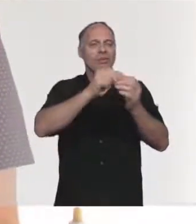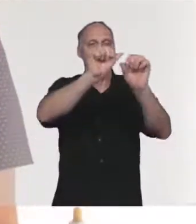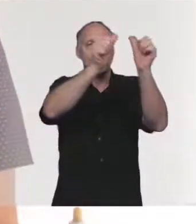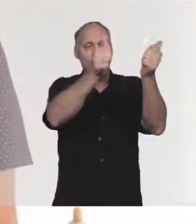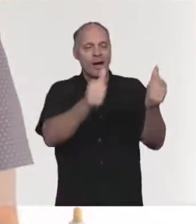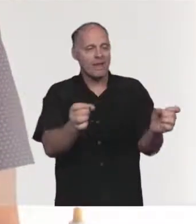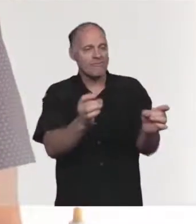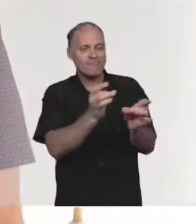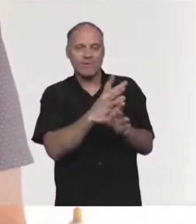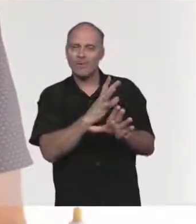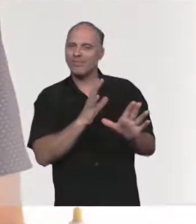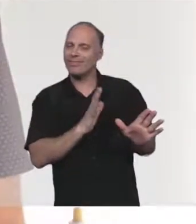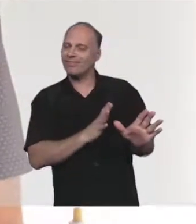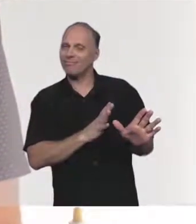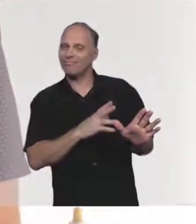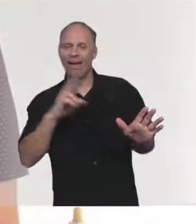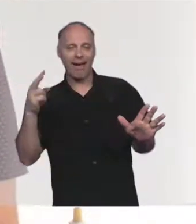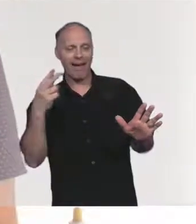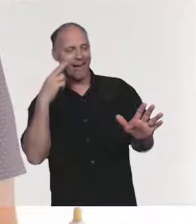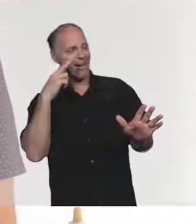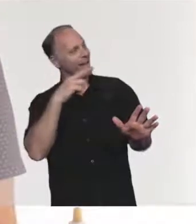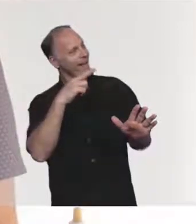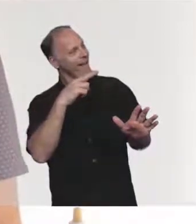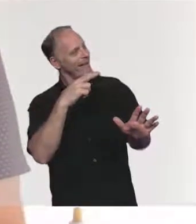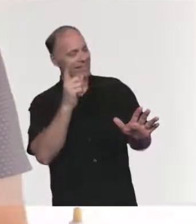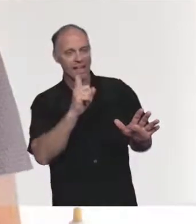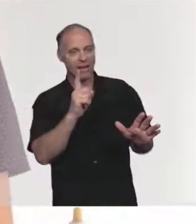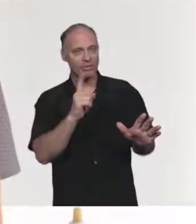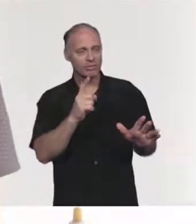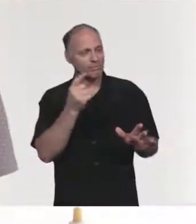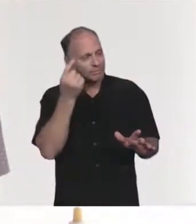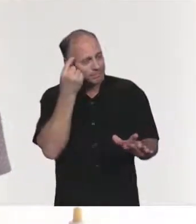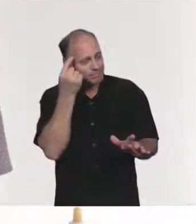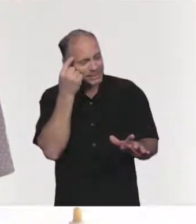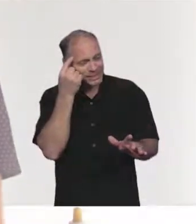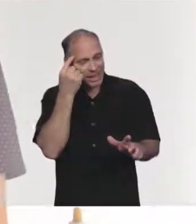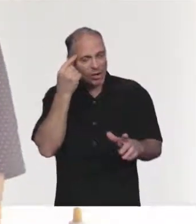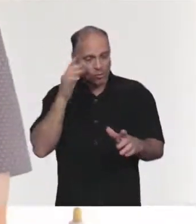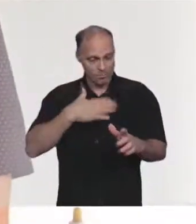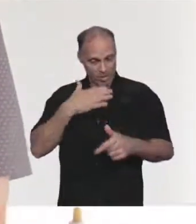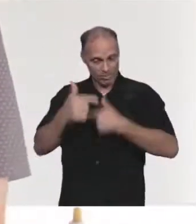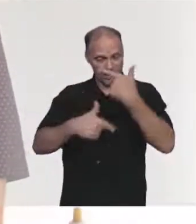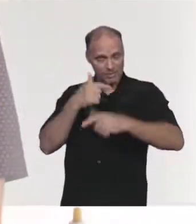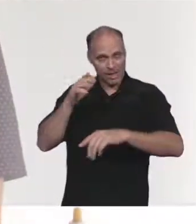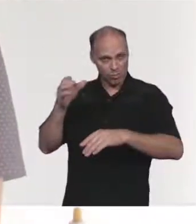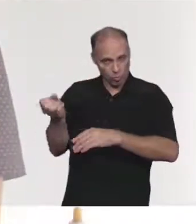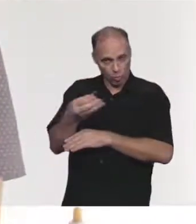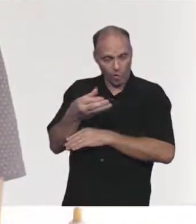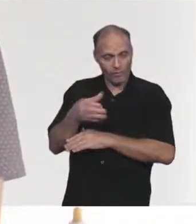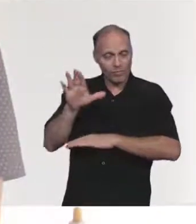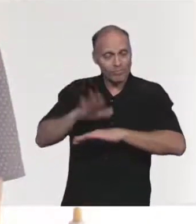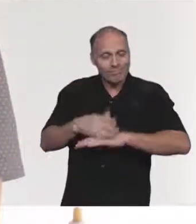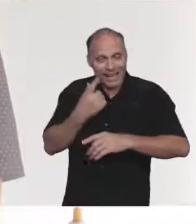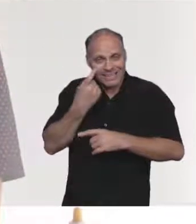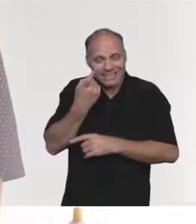pronta, né? Eu acho que no meu trabalho recente, eu estou muito interessado